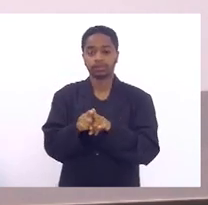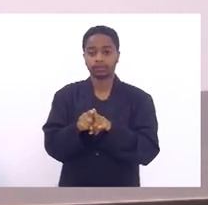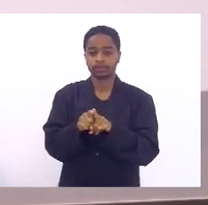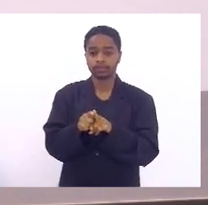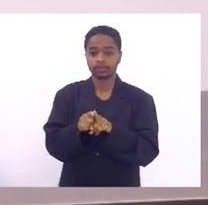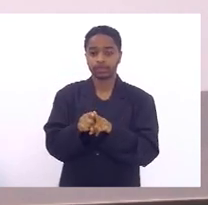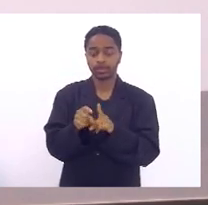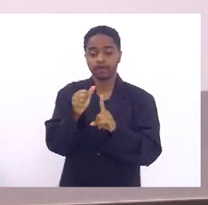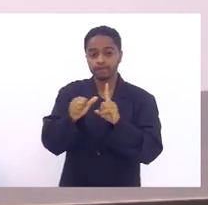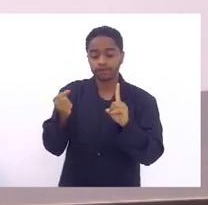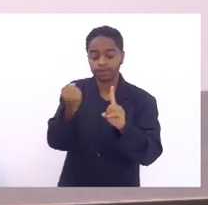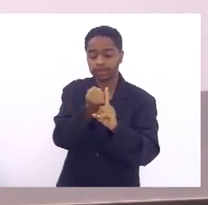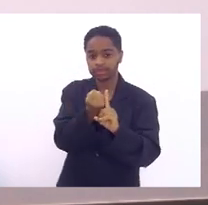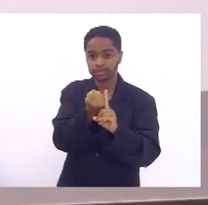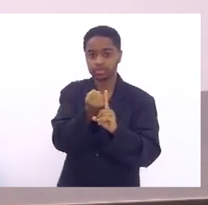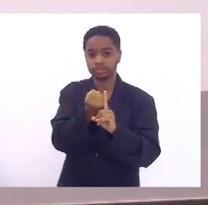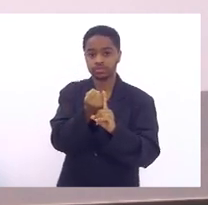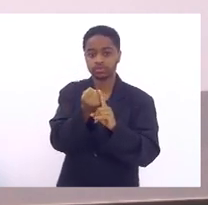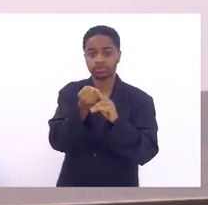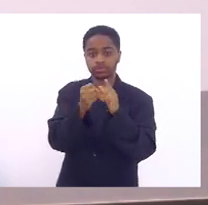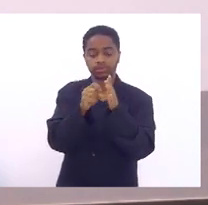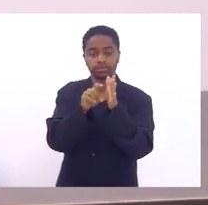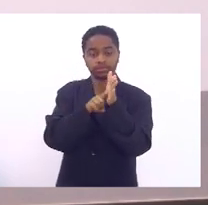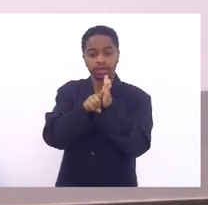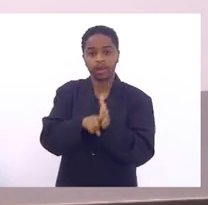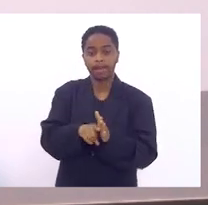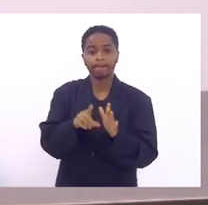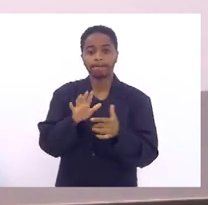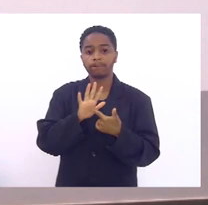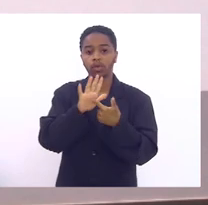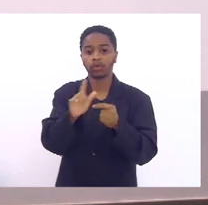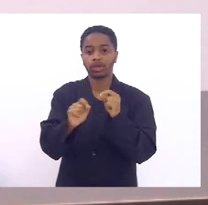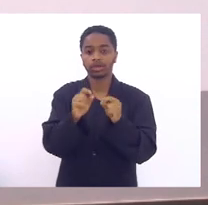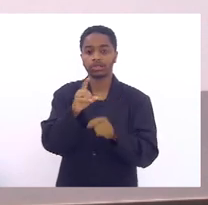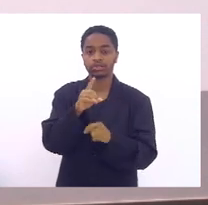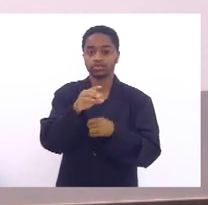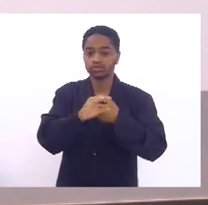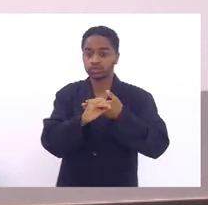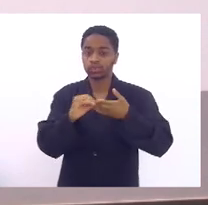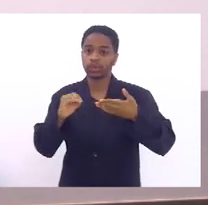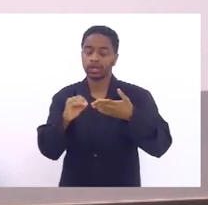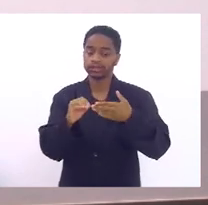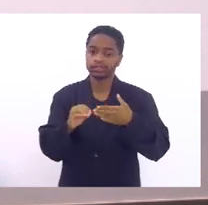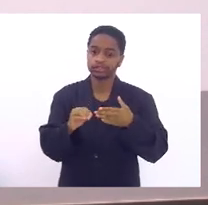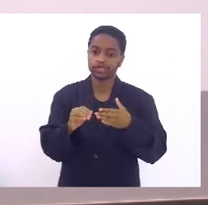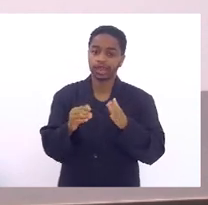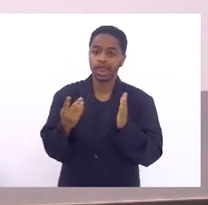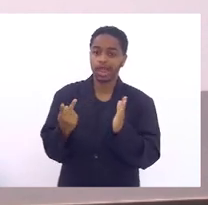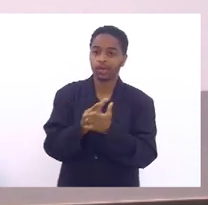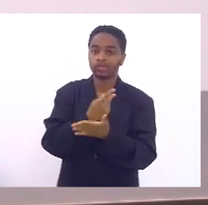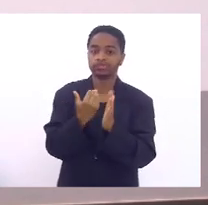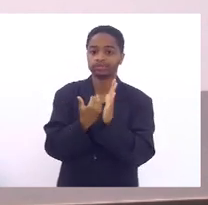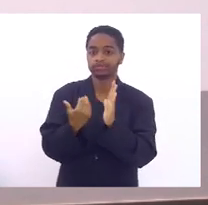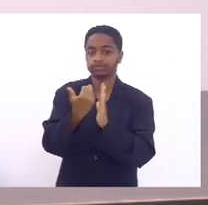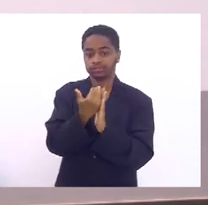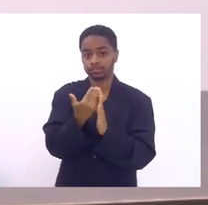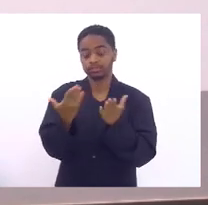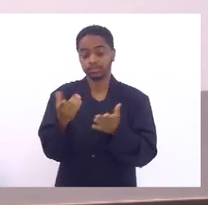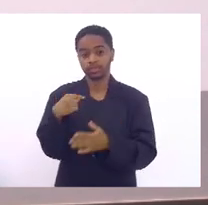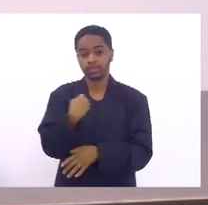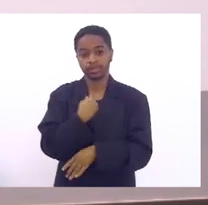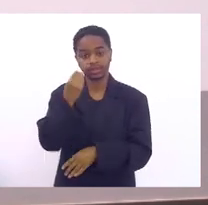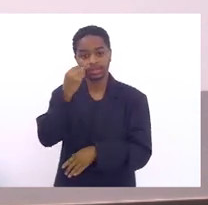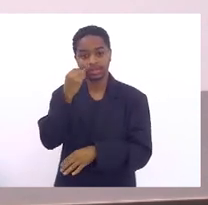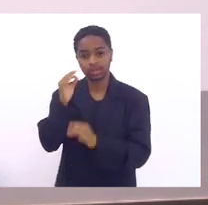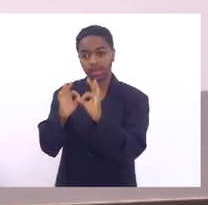é mostra uma concentração do cinturão na zona oeste a gente vem focando os nossos esforços para os equipamentos da Zona Oeste então isso